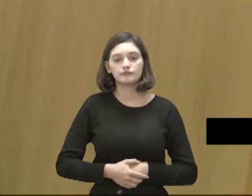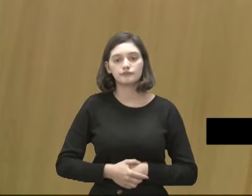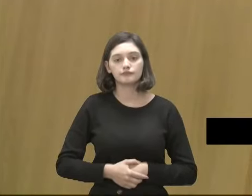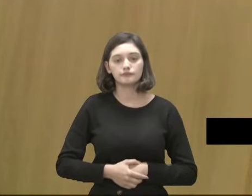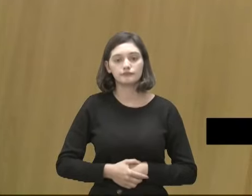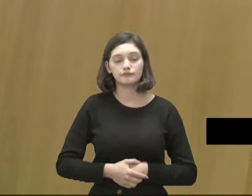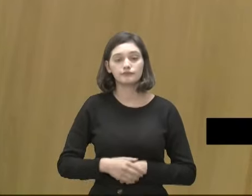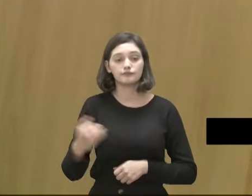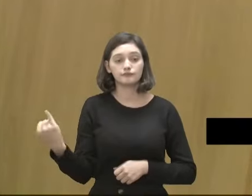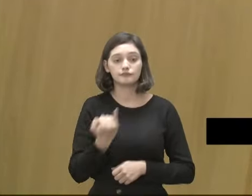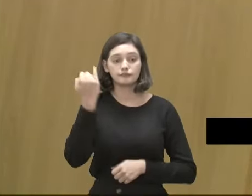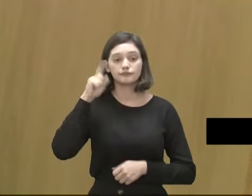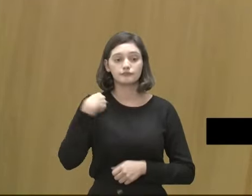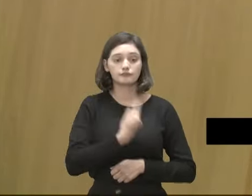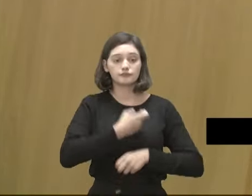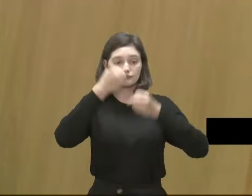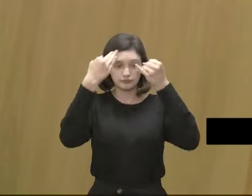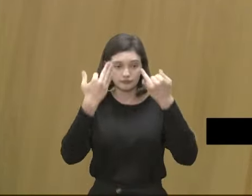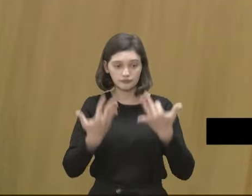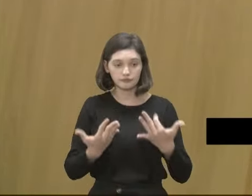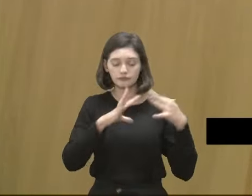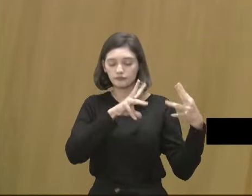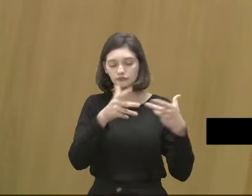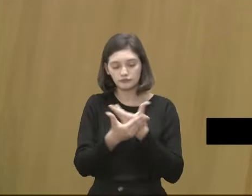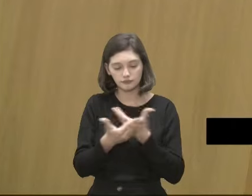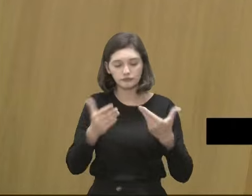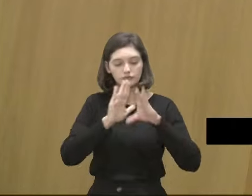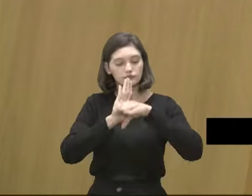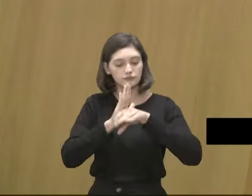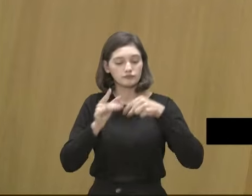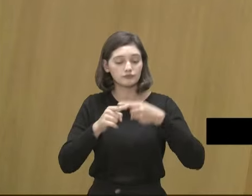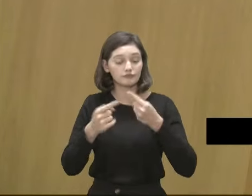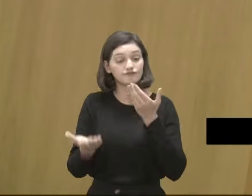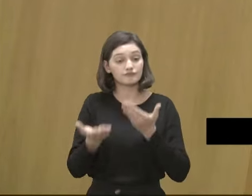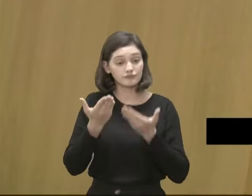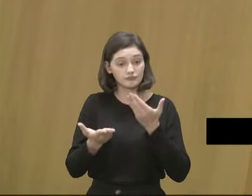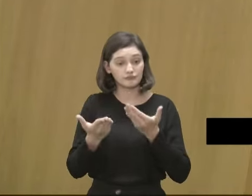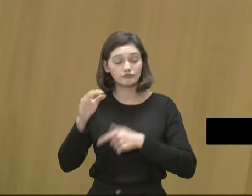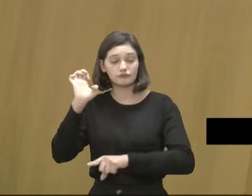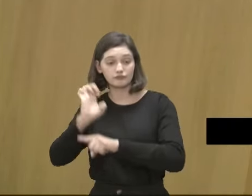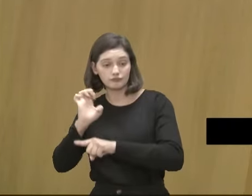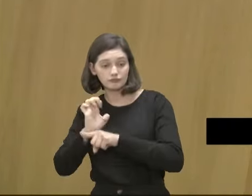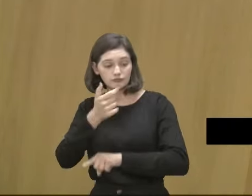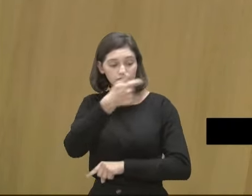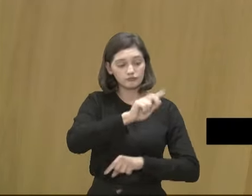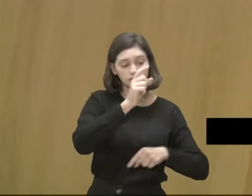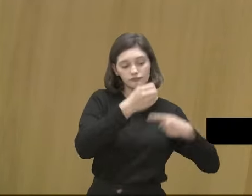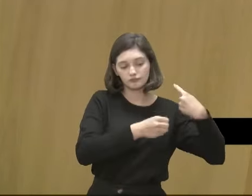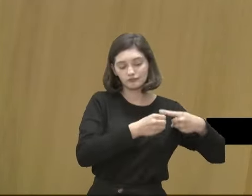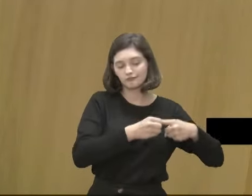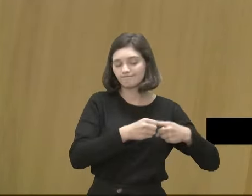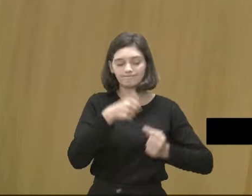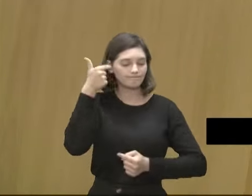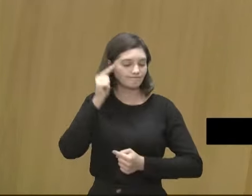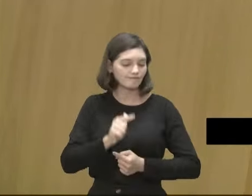É importante que a gente esclareça tecnicamente, porque essa comparação com o Estado e com outros municípios não